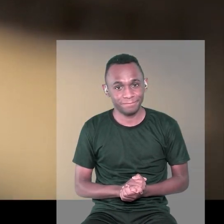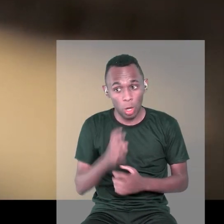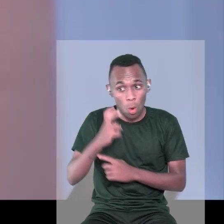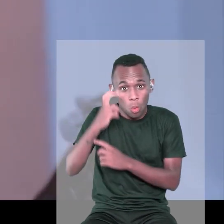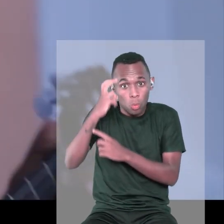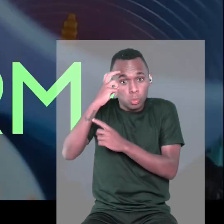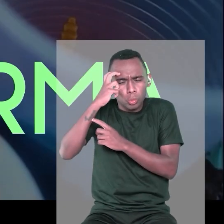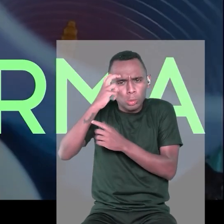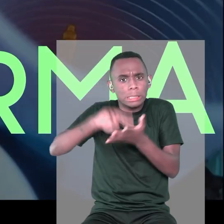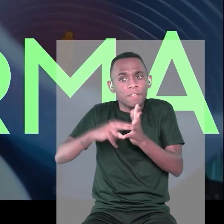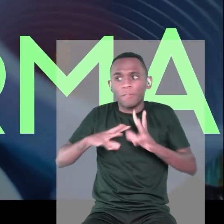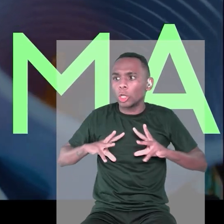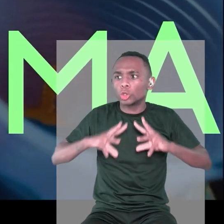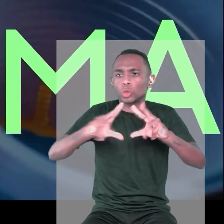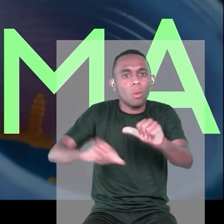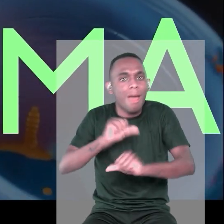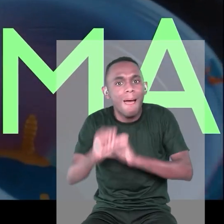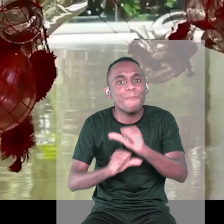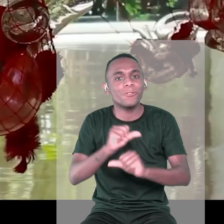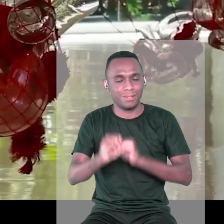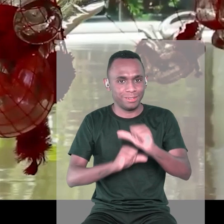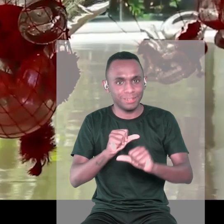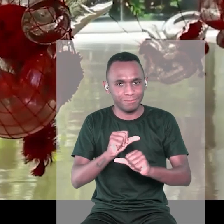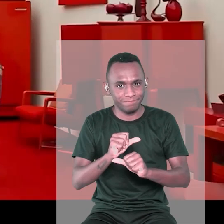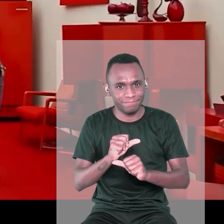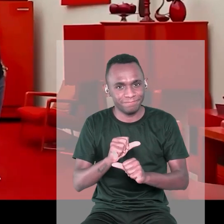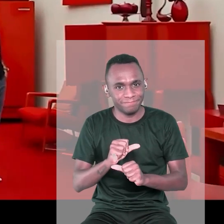A cultura é tudo aquilo que transforma.